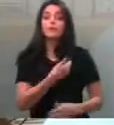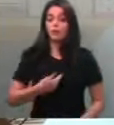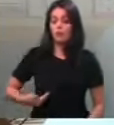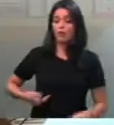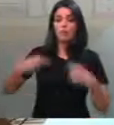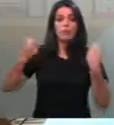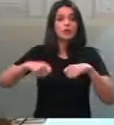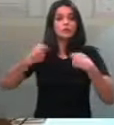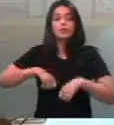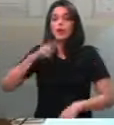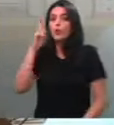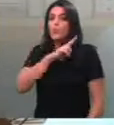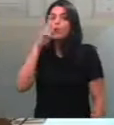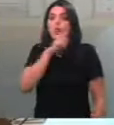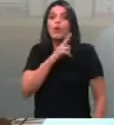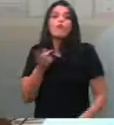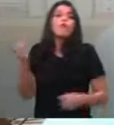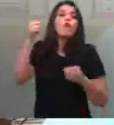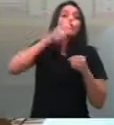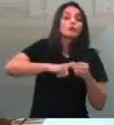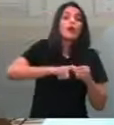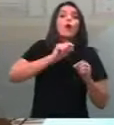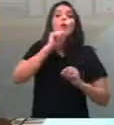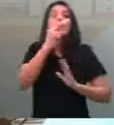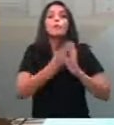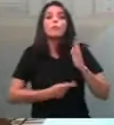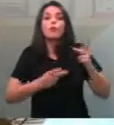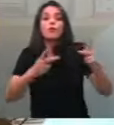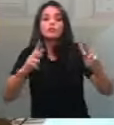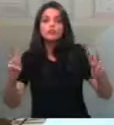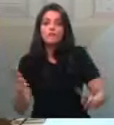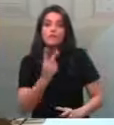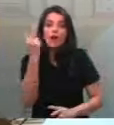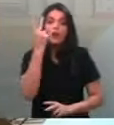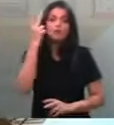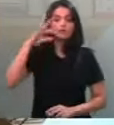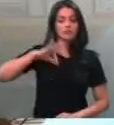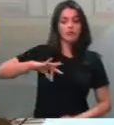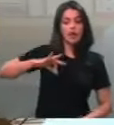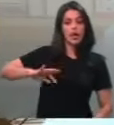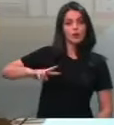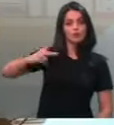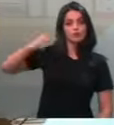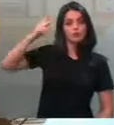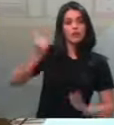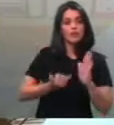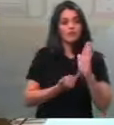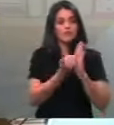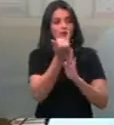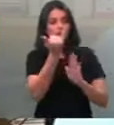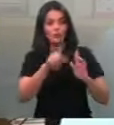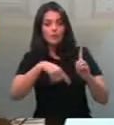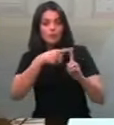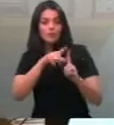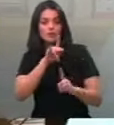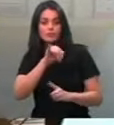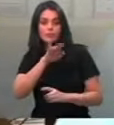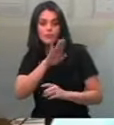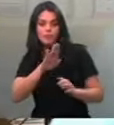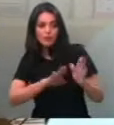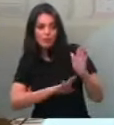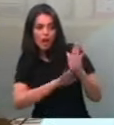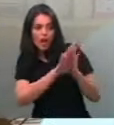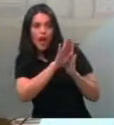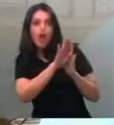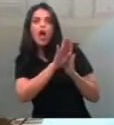urgentemente restabelecer a política de valorização do salário mínimo de inflação mais PIB. Houve inflação, o